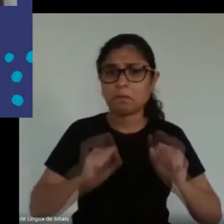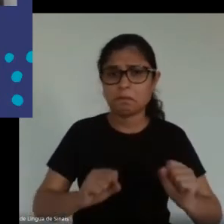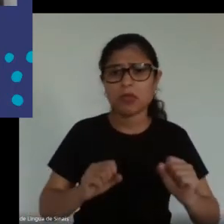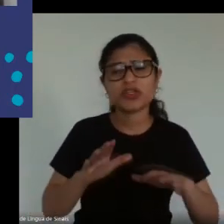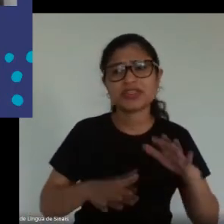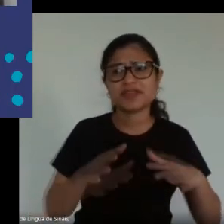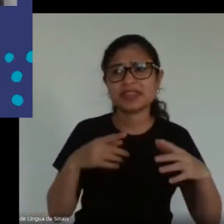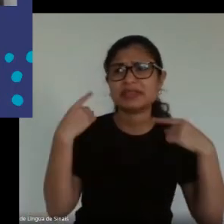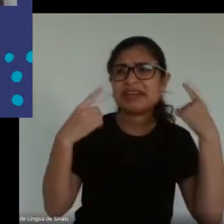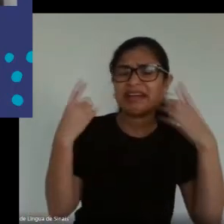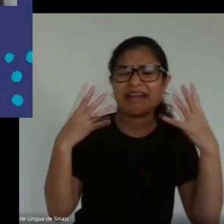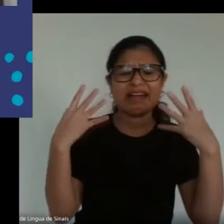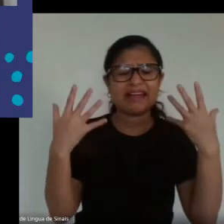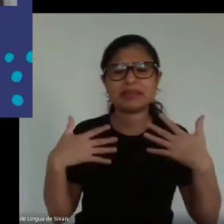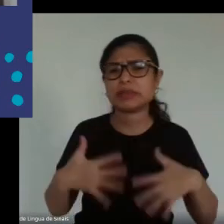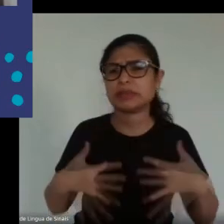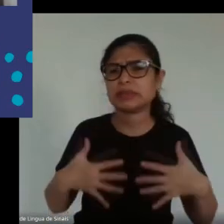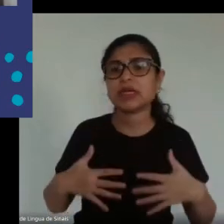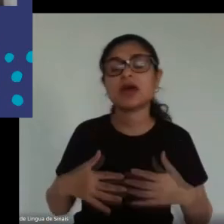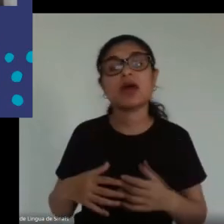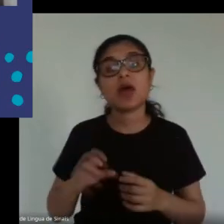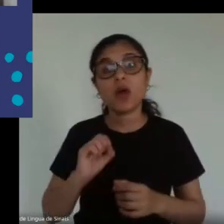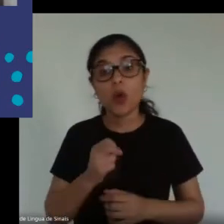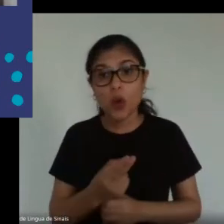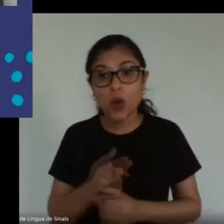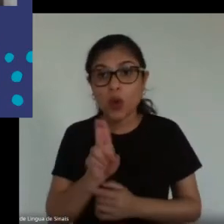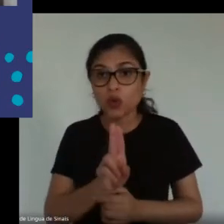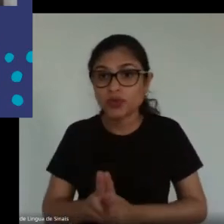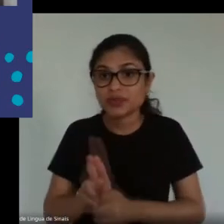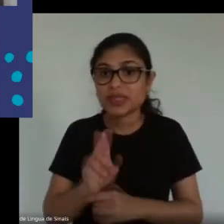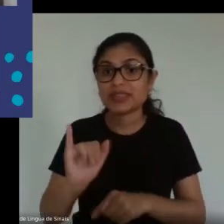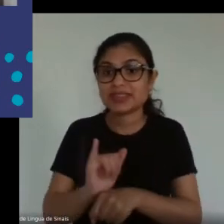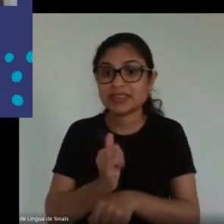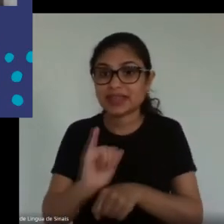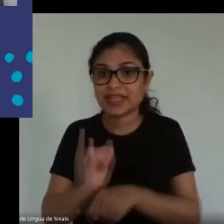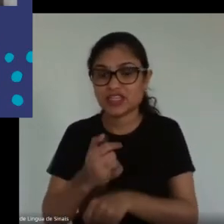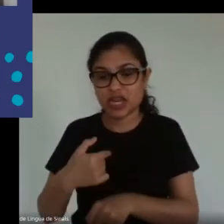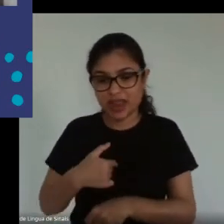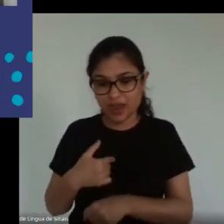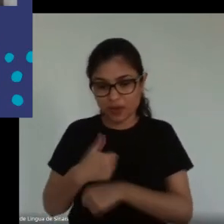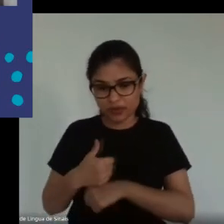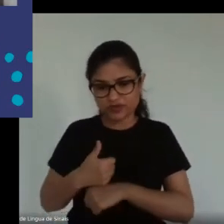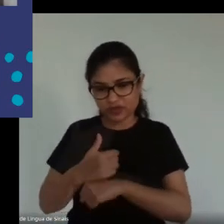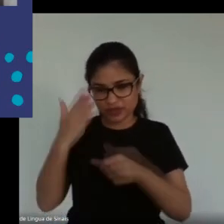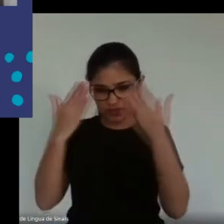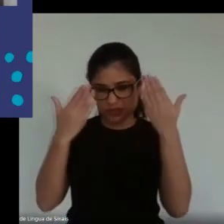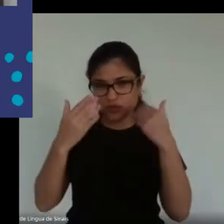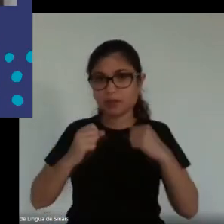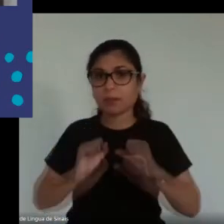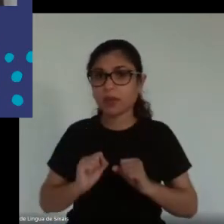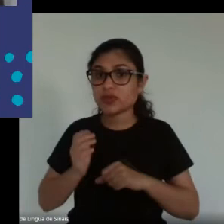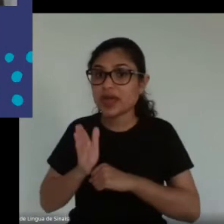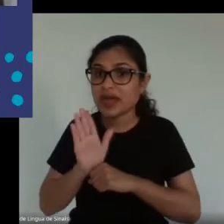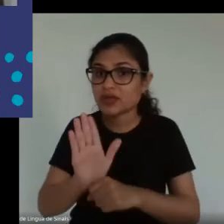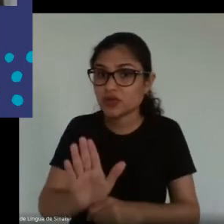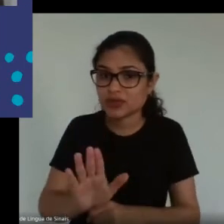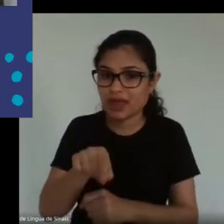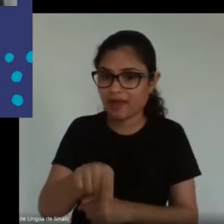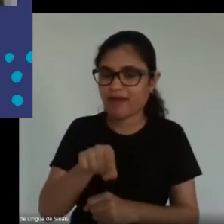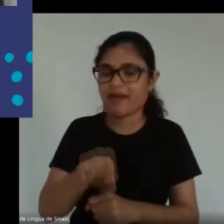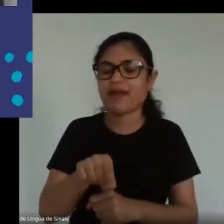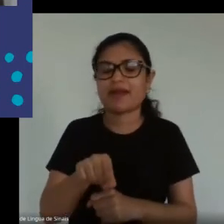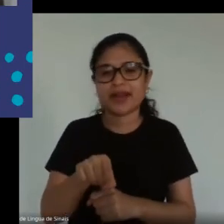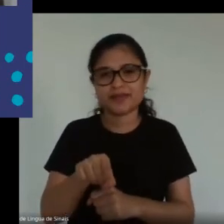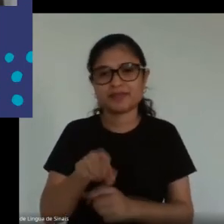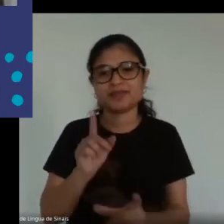fazer estratégias e escolhas que eu, psicóloga, posso estar ajudando ela a procurar quais são as melhores estratégias para lidar